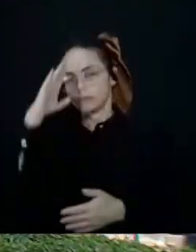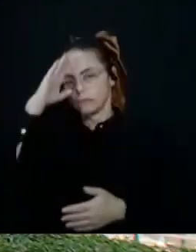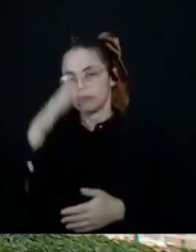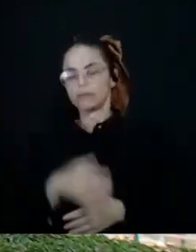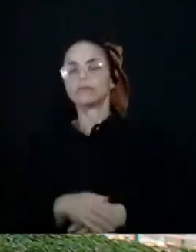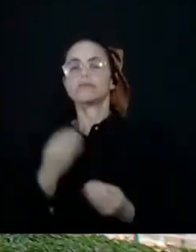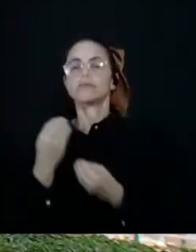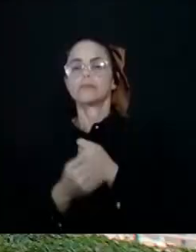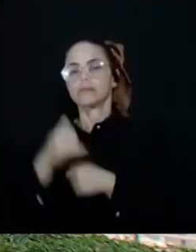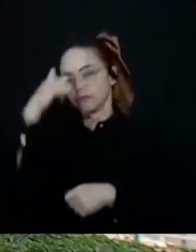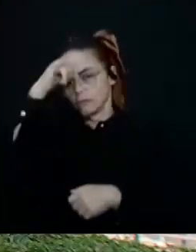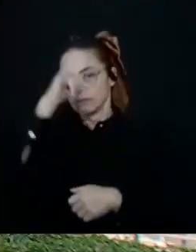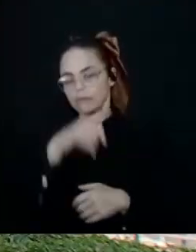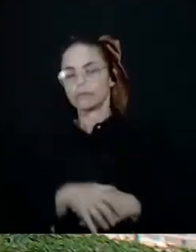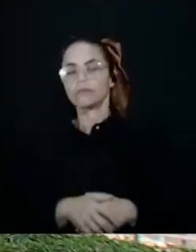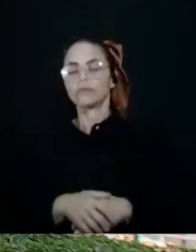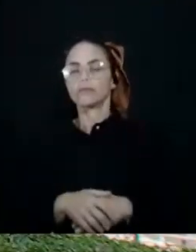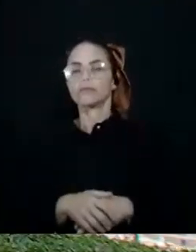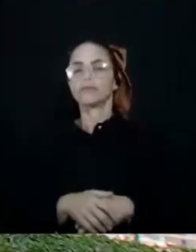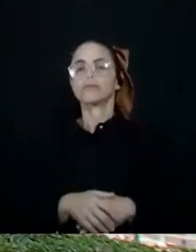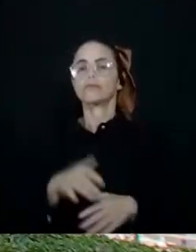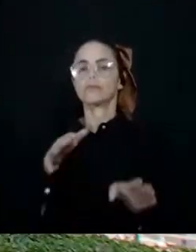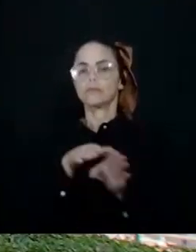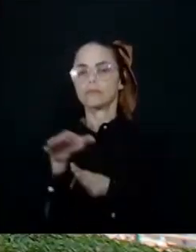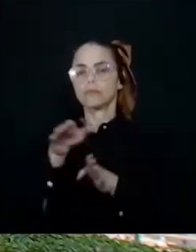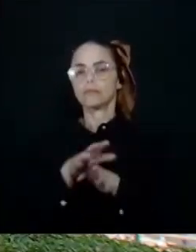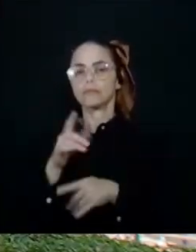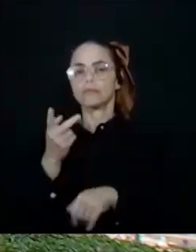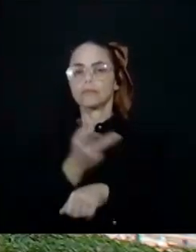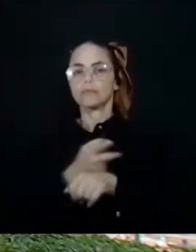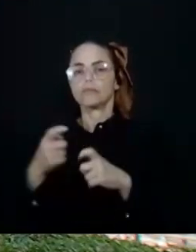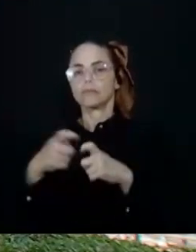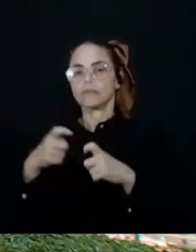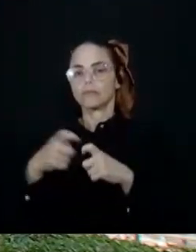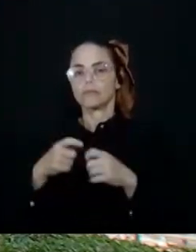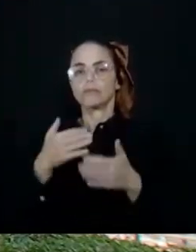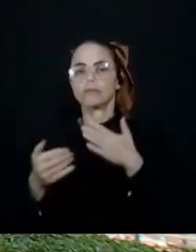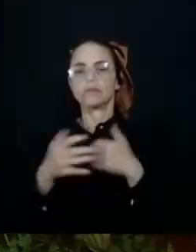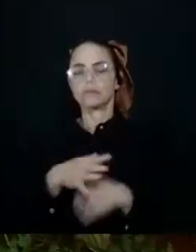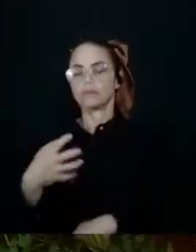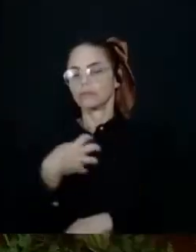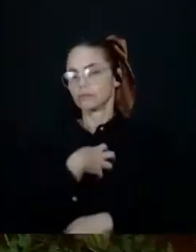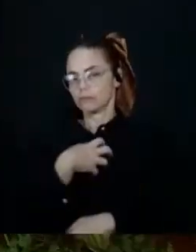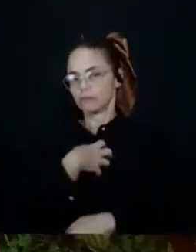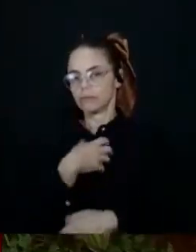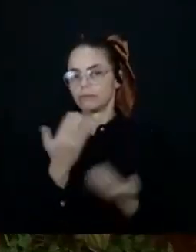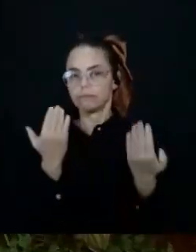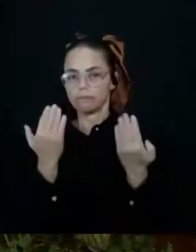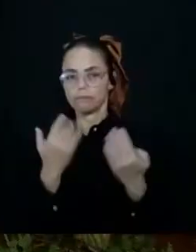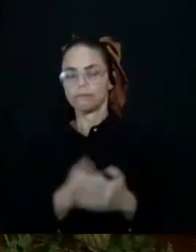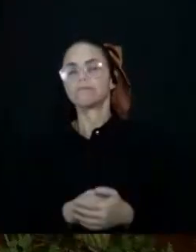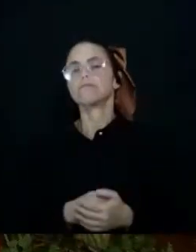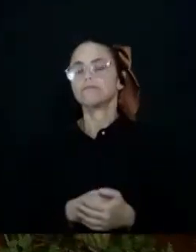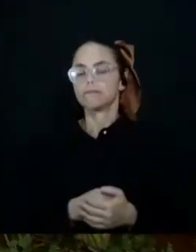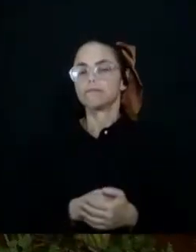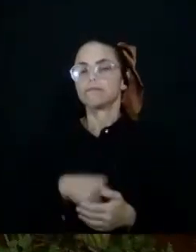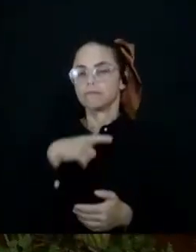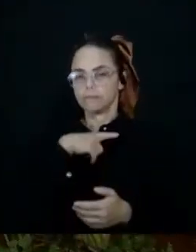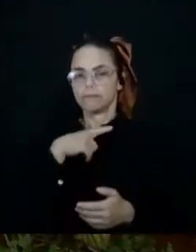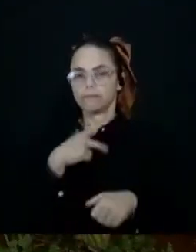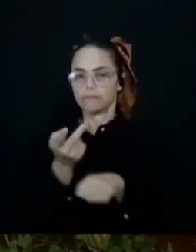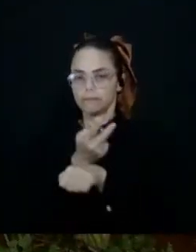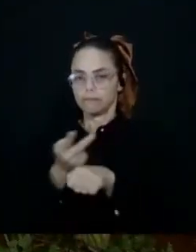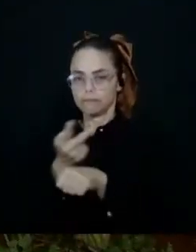prevenção. A orientação é procurar um médico diante de qualquer sintoma suspeito. Essa pessoa tem que procurar um